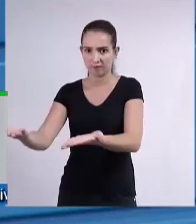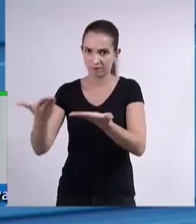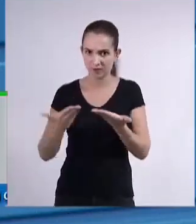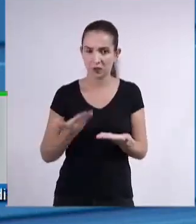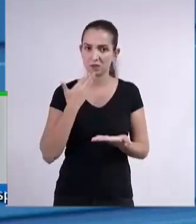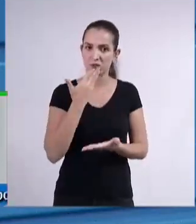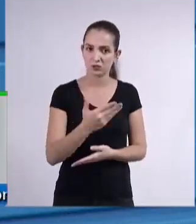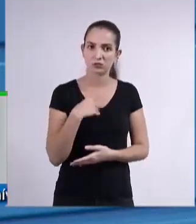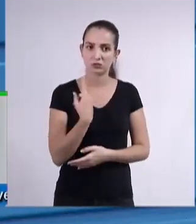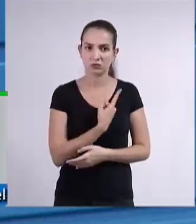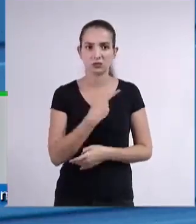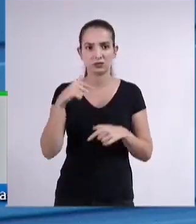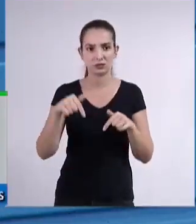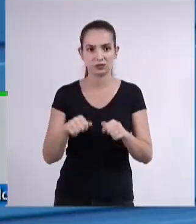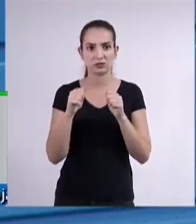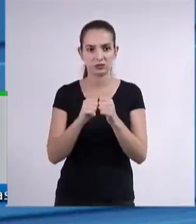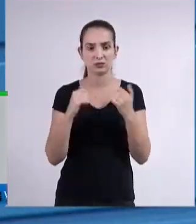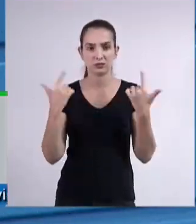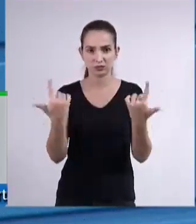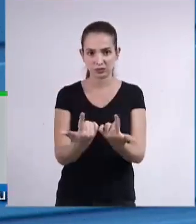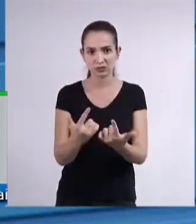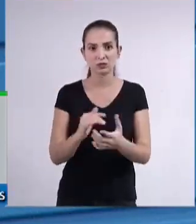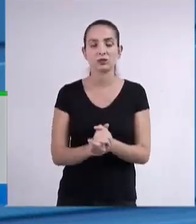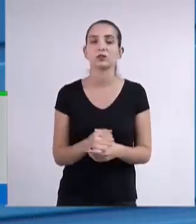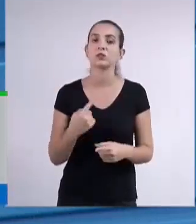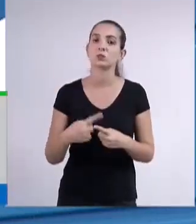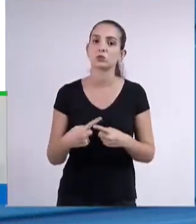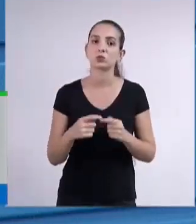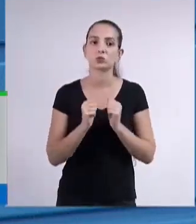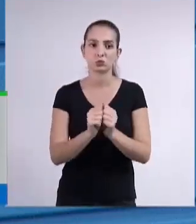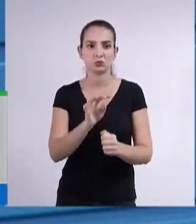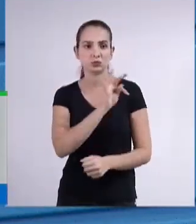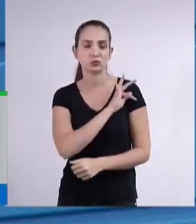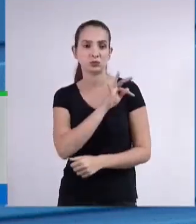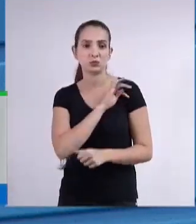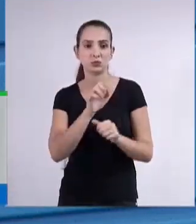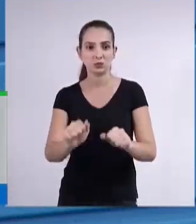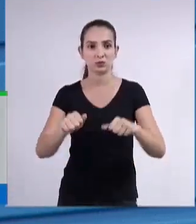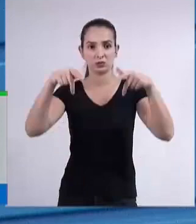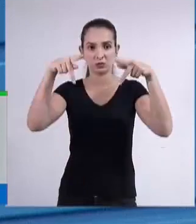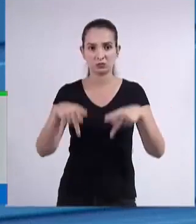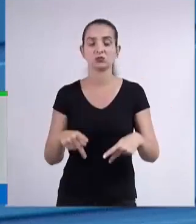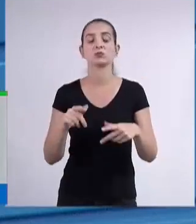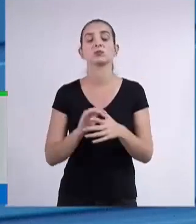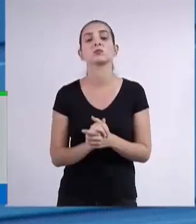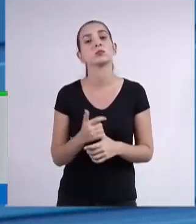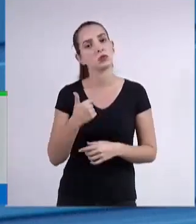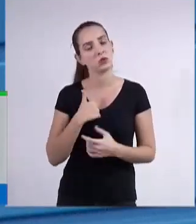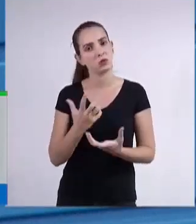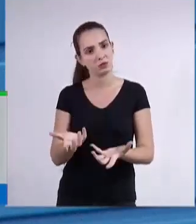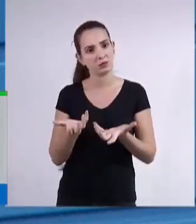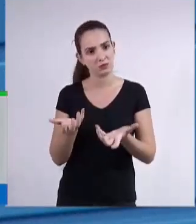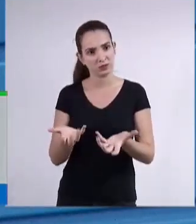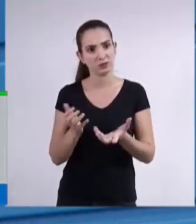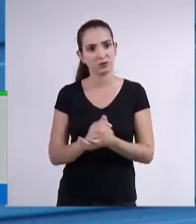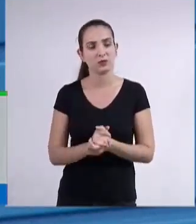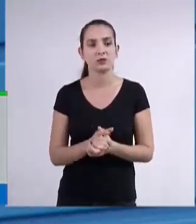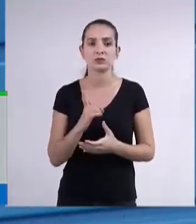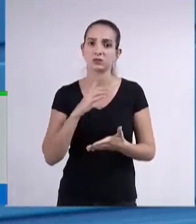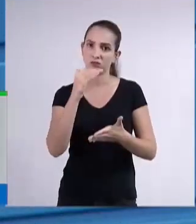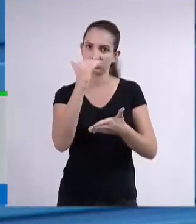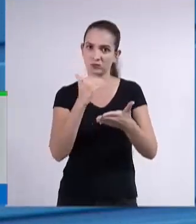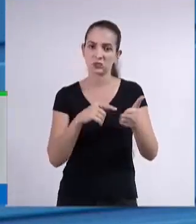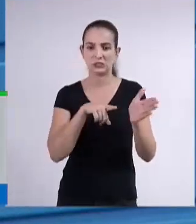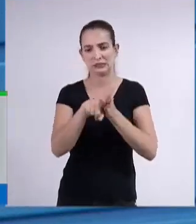nosso, a pedido desta casa, com os técnicos nesta audiência pública, que eu espero que seja dirimida